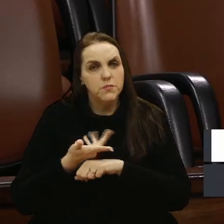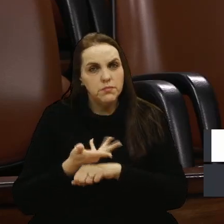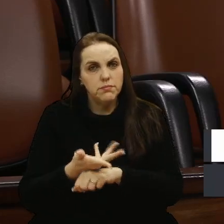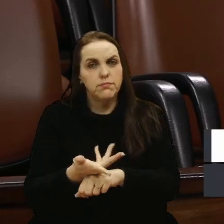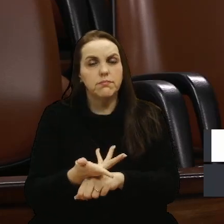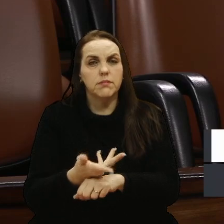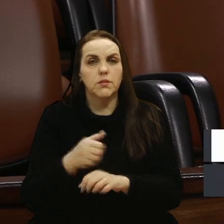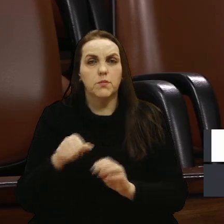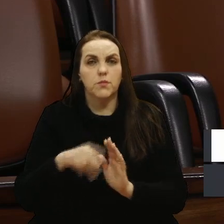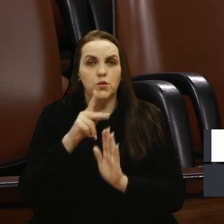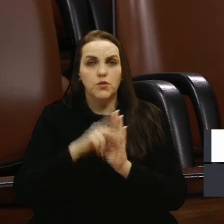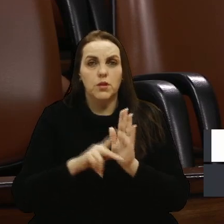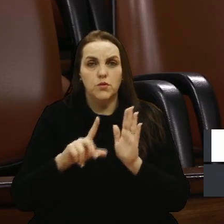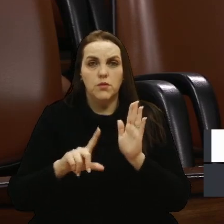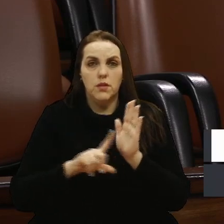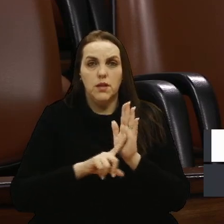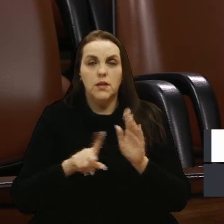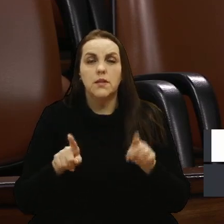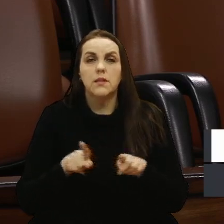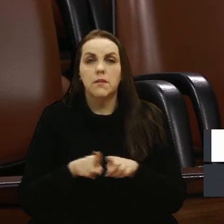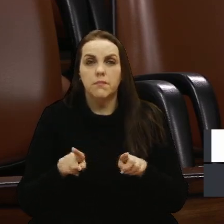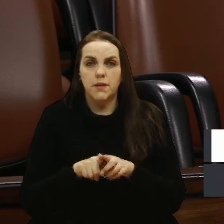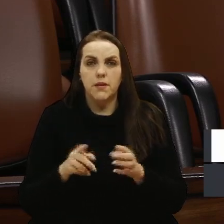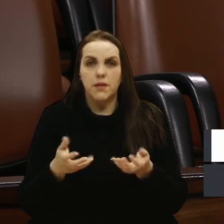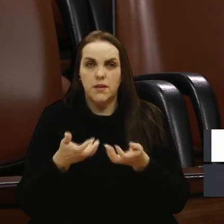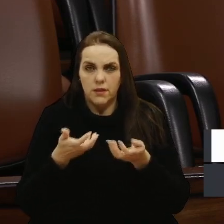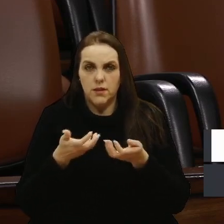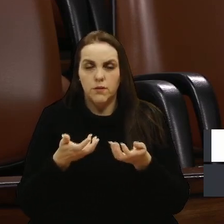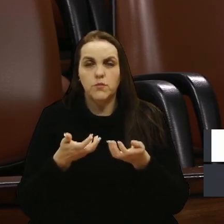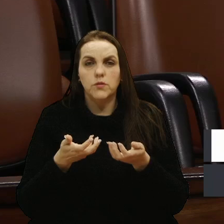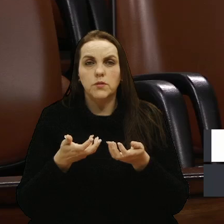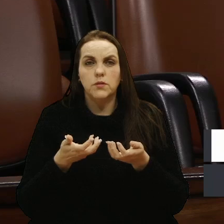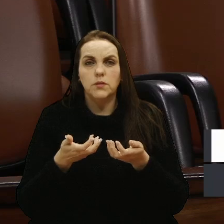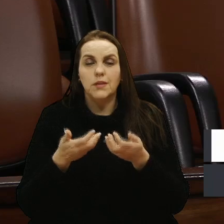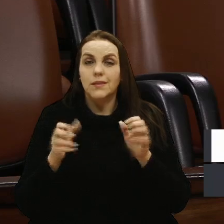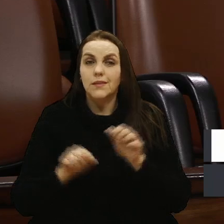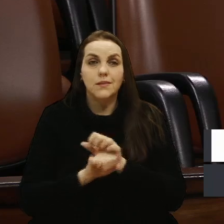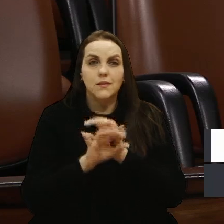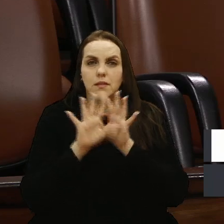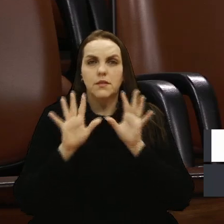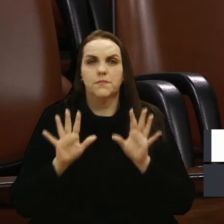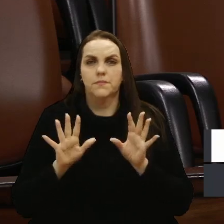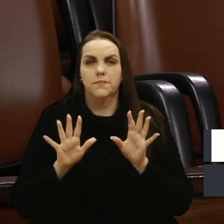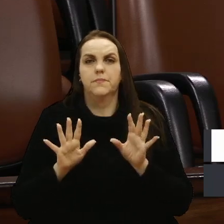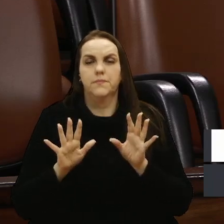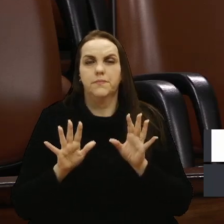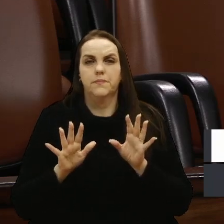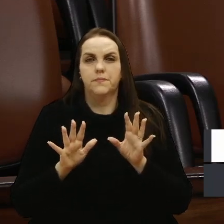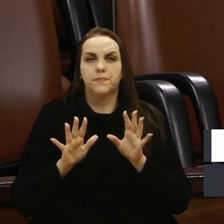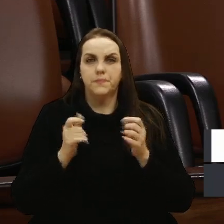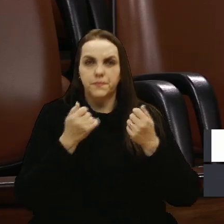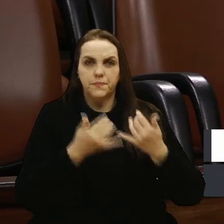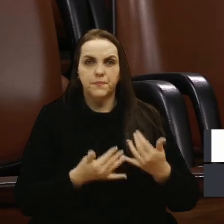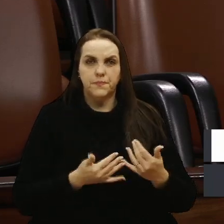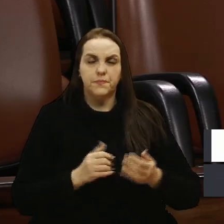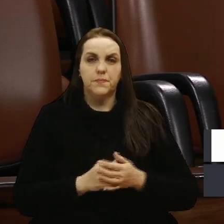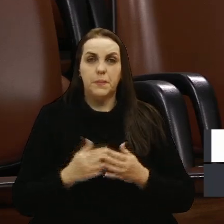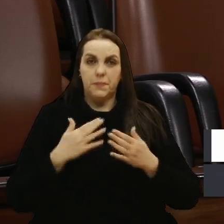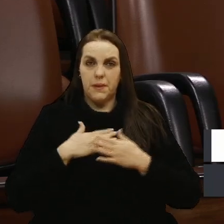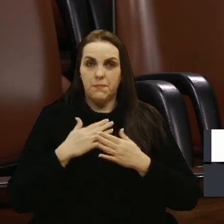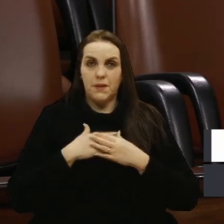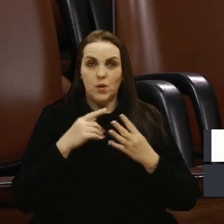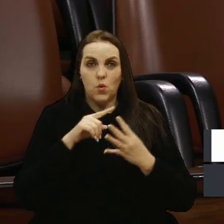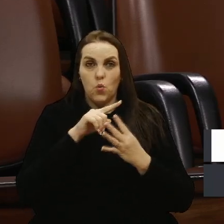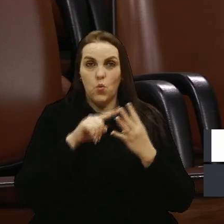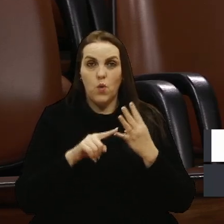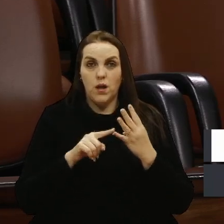nosso projeto de lei e também a gente quer que haja transparência. E, para mim, 4